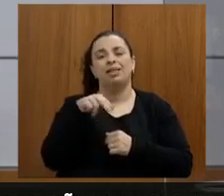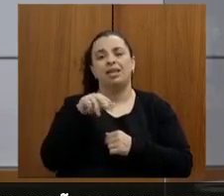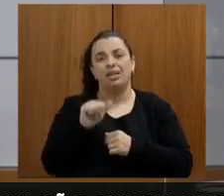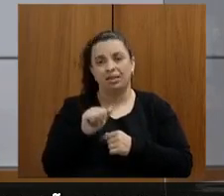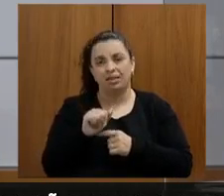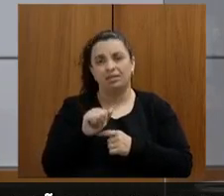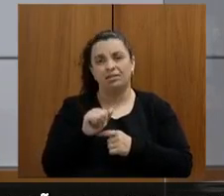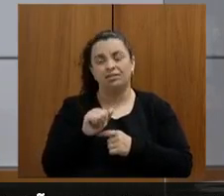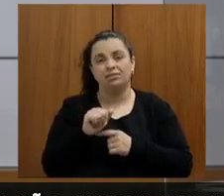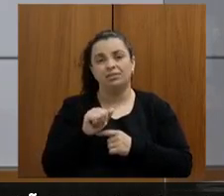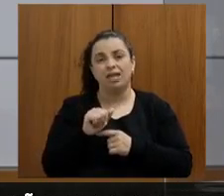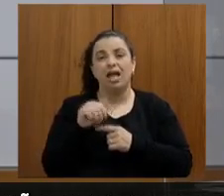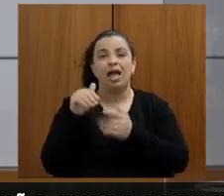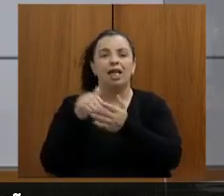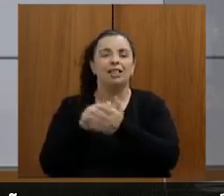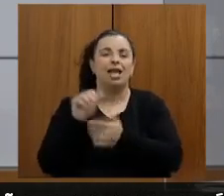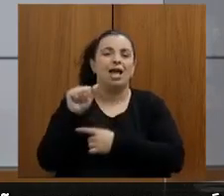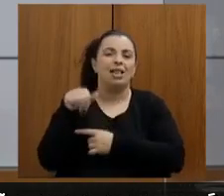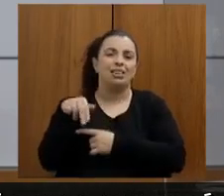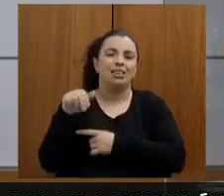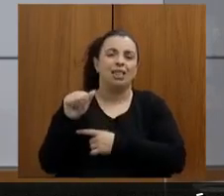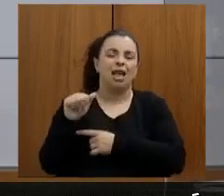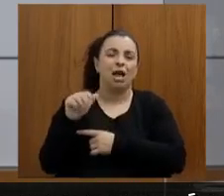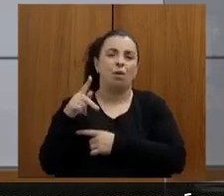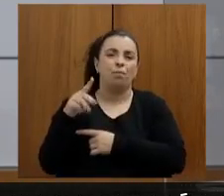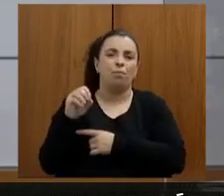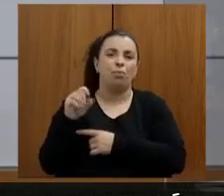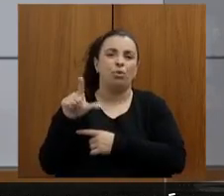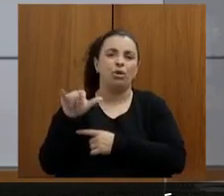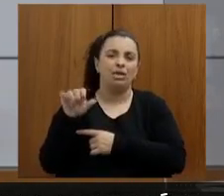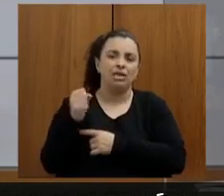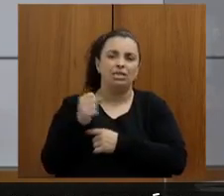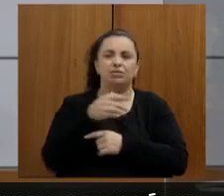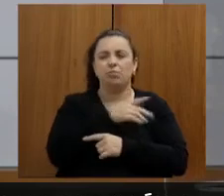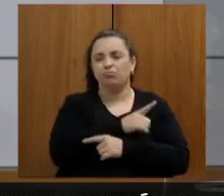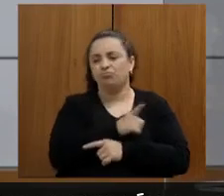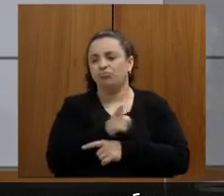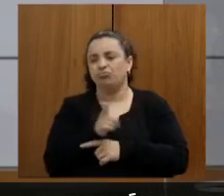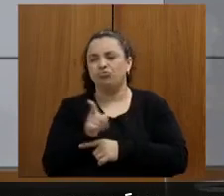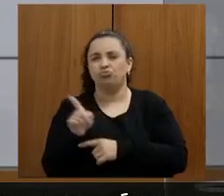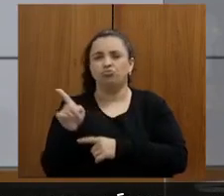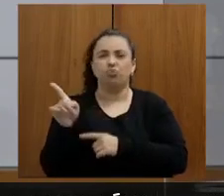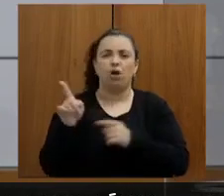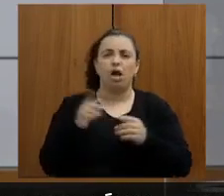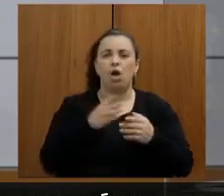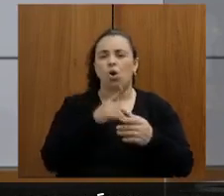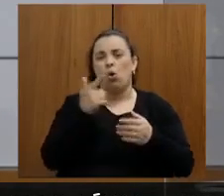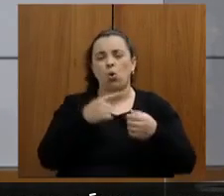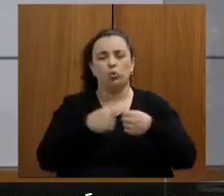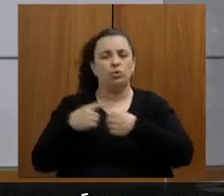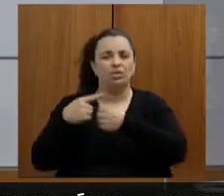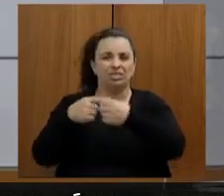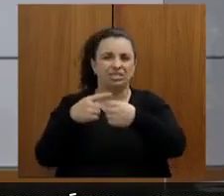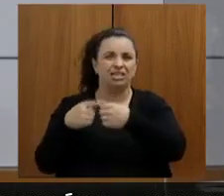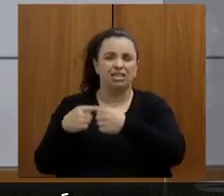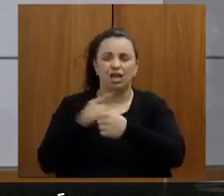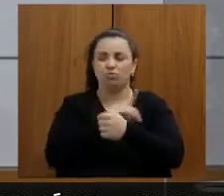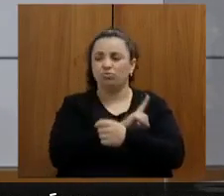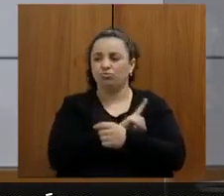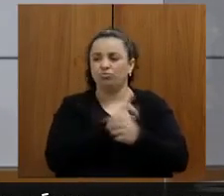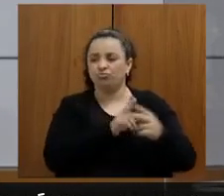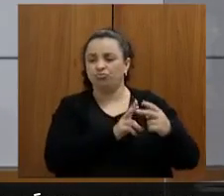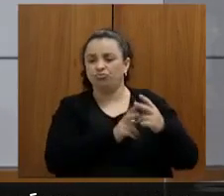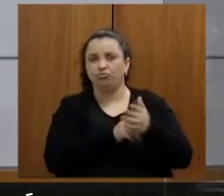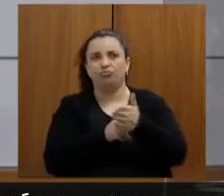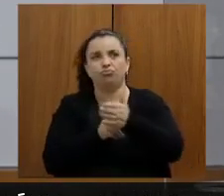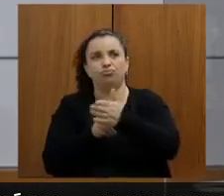Mantena Anápolis uma das Linhas passando por Ataléia Teófilo Otoni Montes Claros e